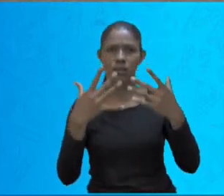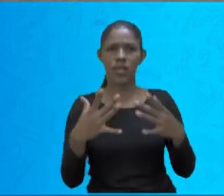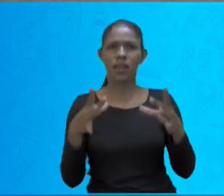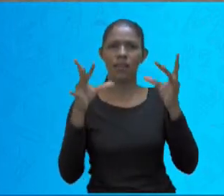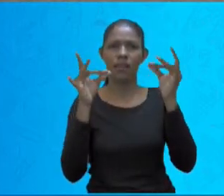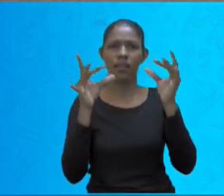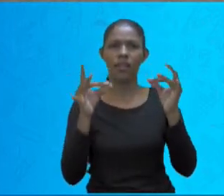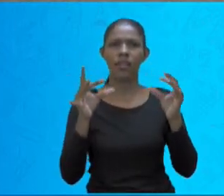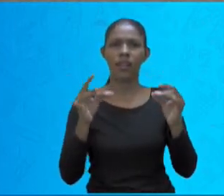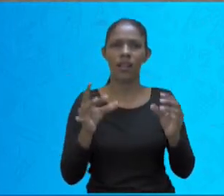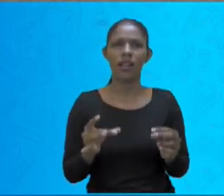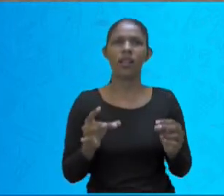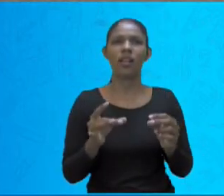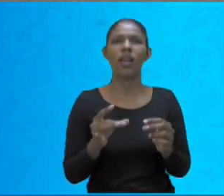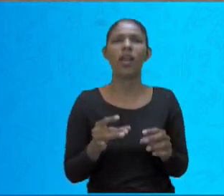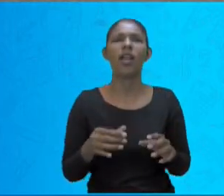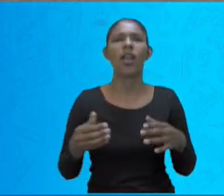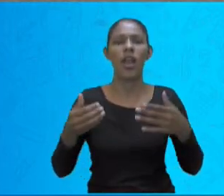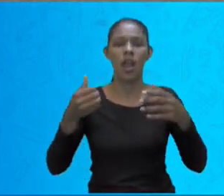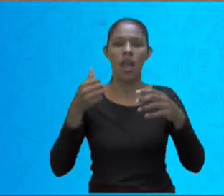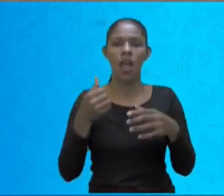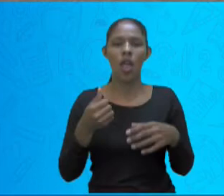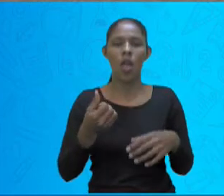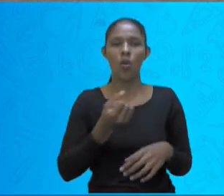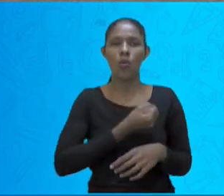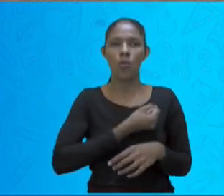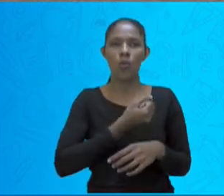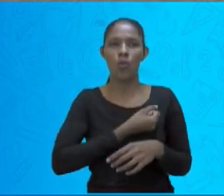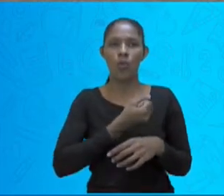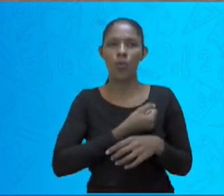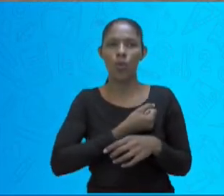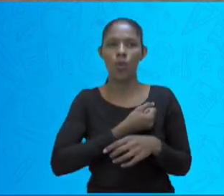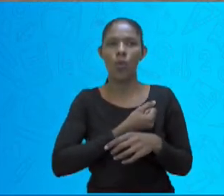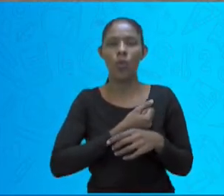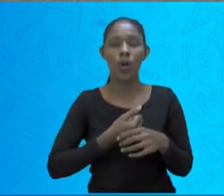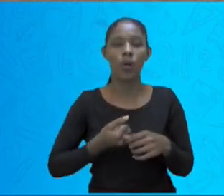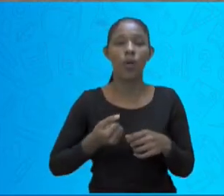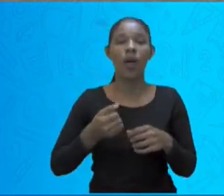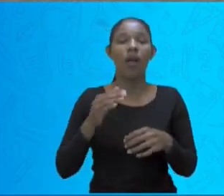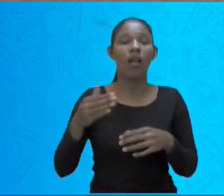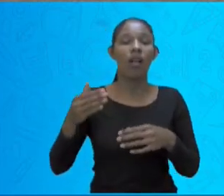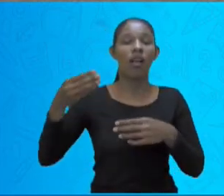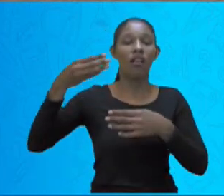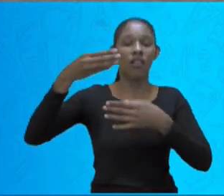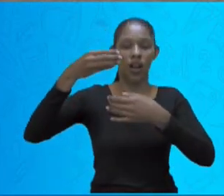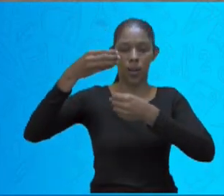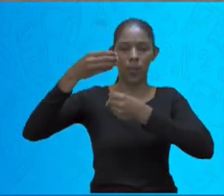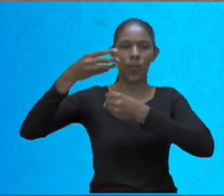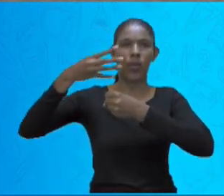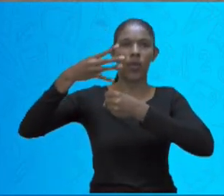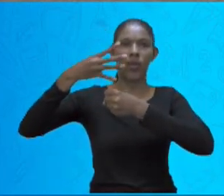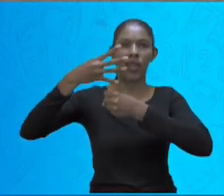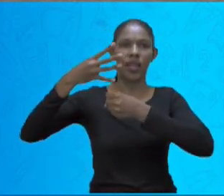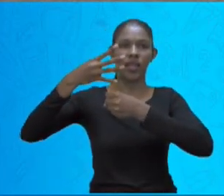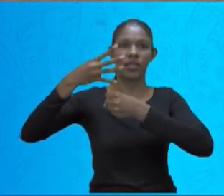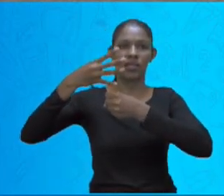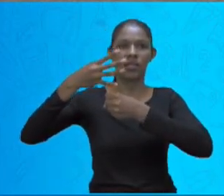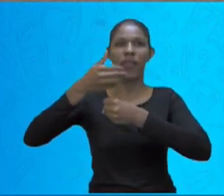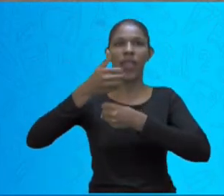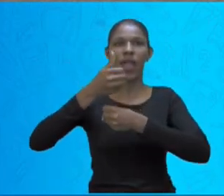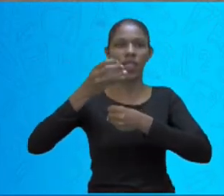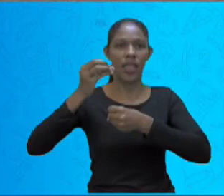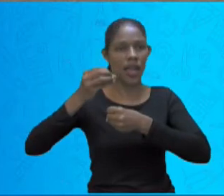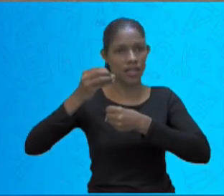4 ao quadrado vezes 3 ao quadrado? Então, essa propriedade da radiciação, ela lembra